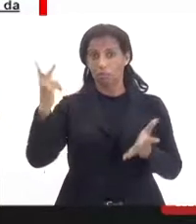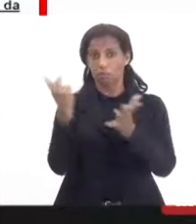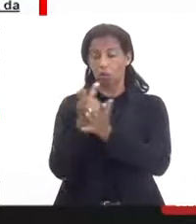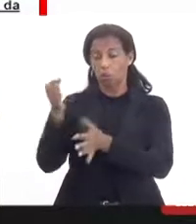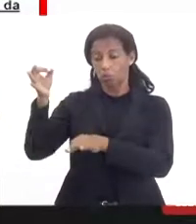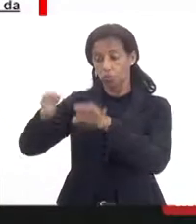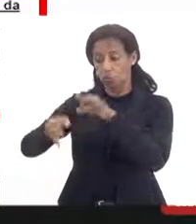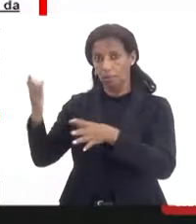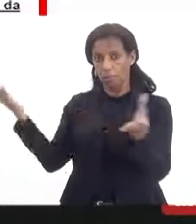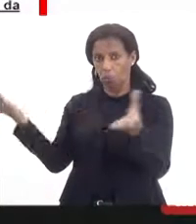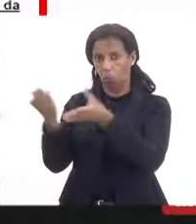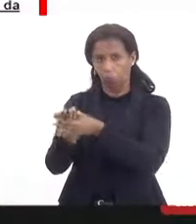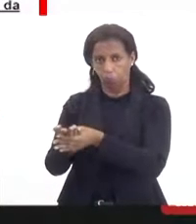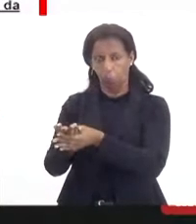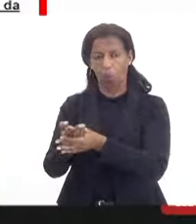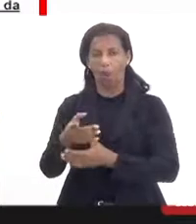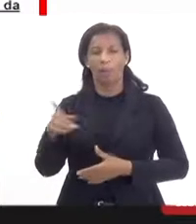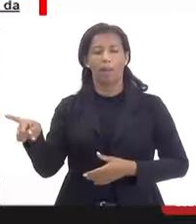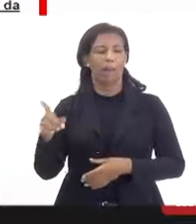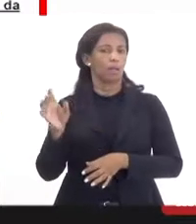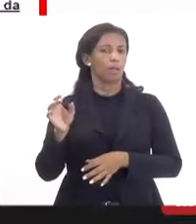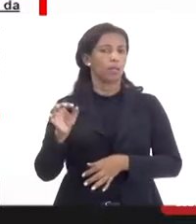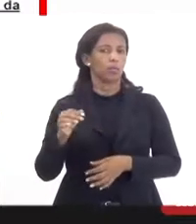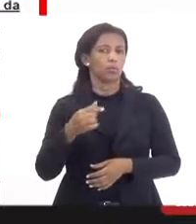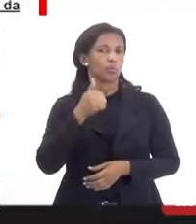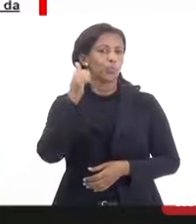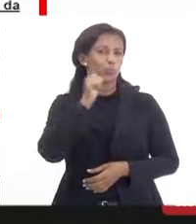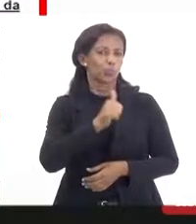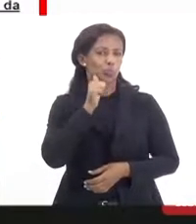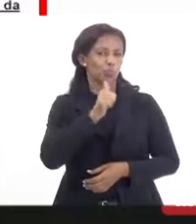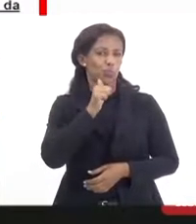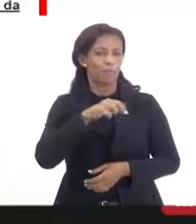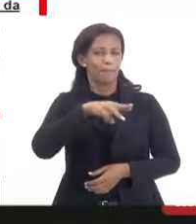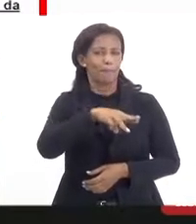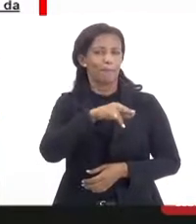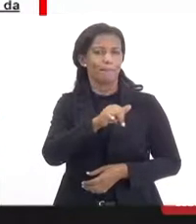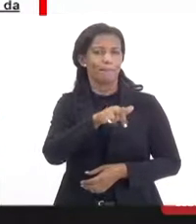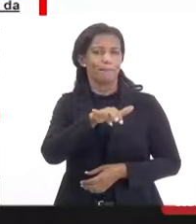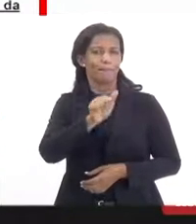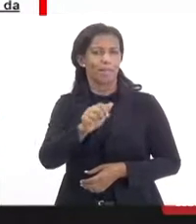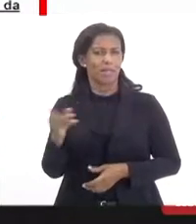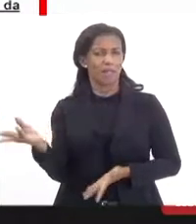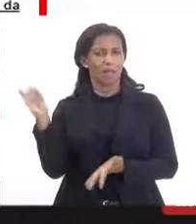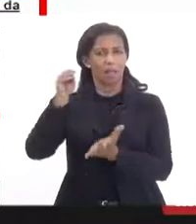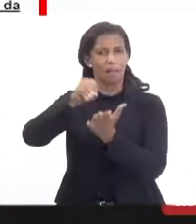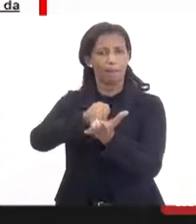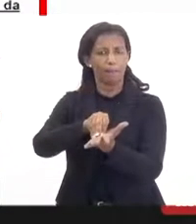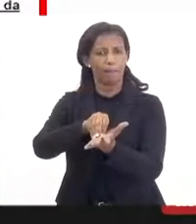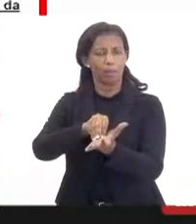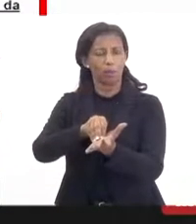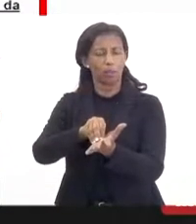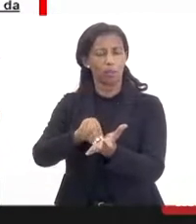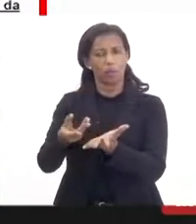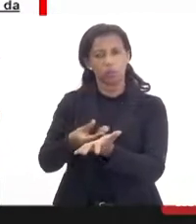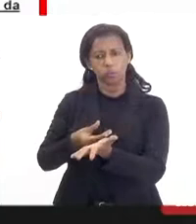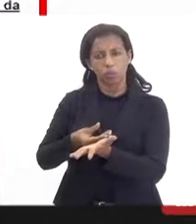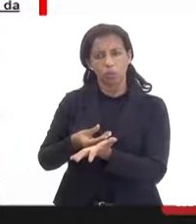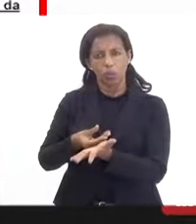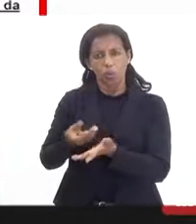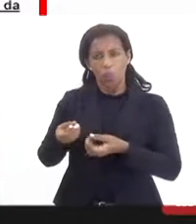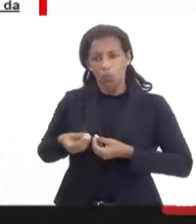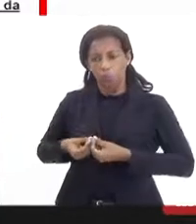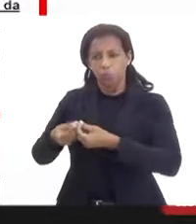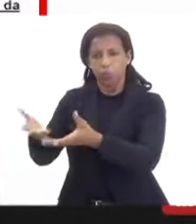de uma ação desembargadora Miriam Medeiros da Fonseca Costa, em que ela coloca: o fornecimento do combustível